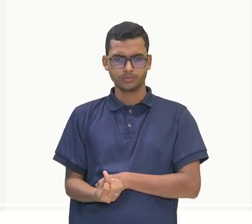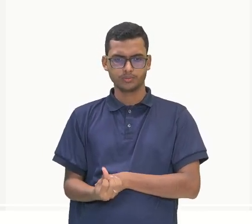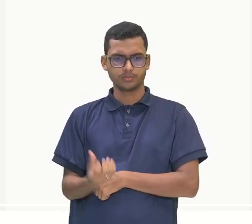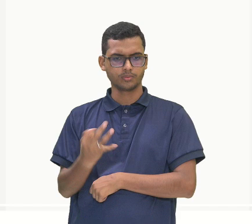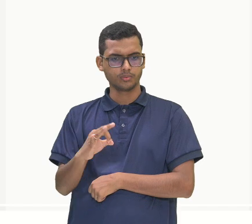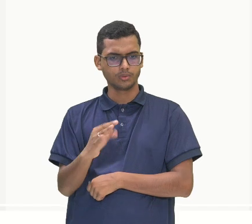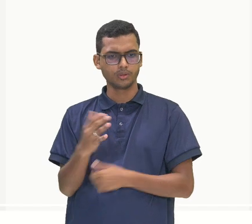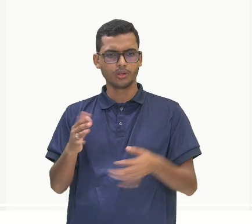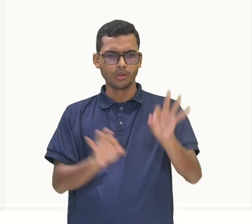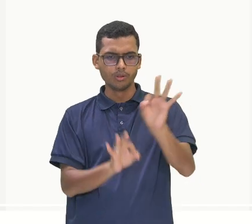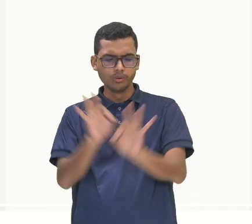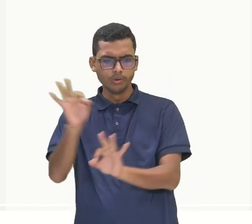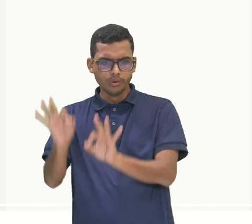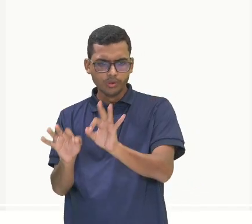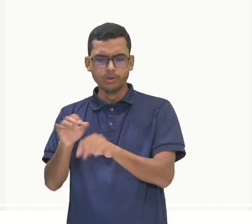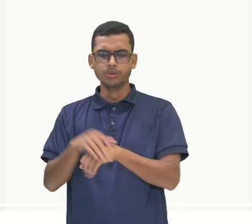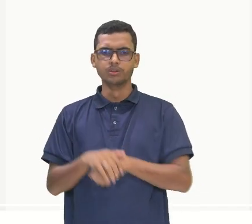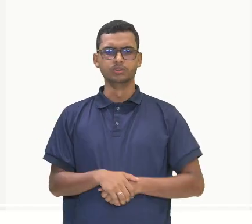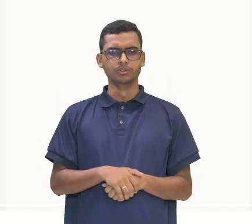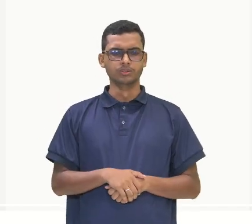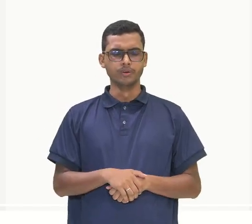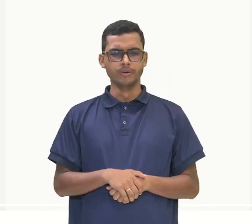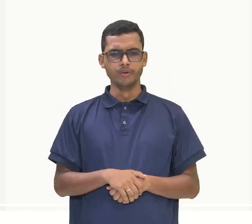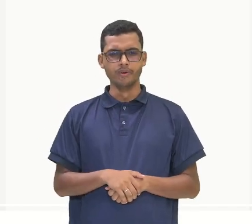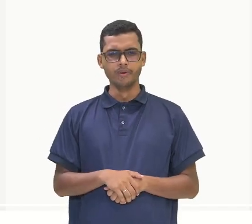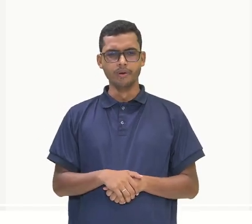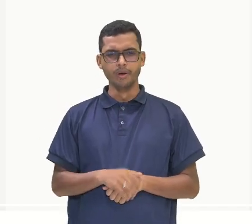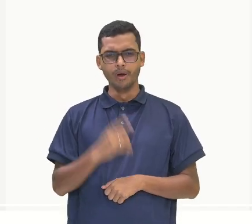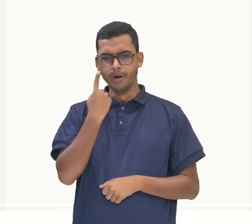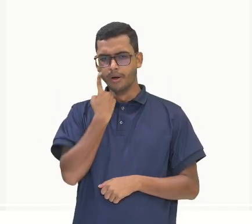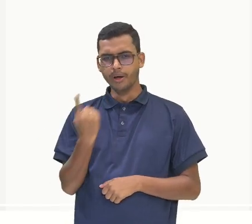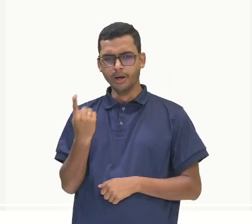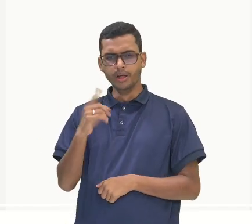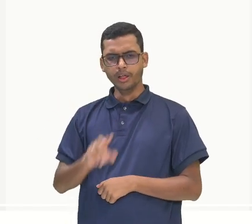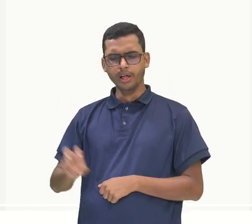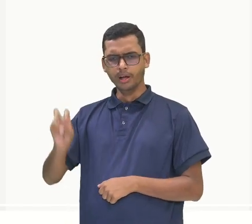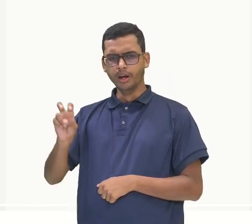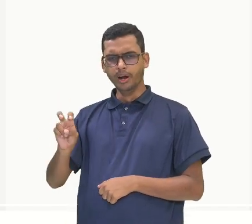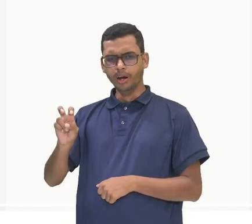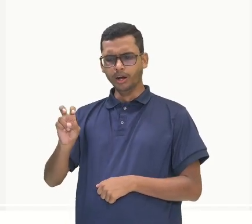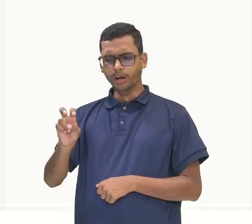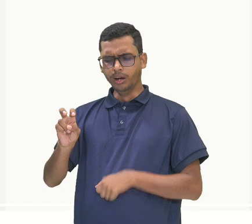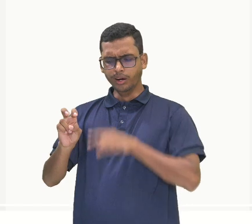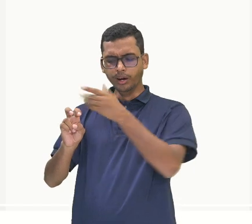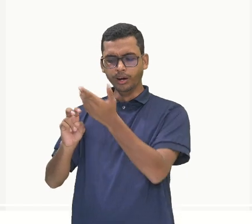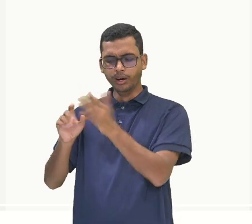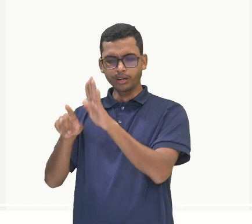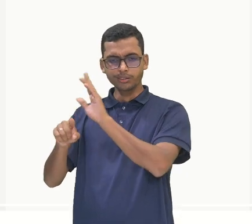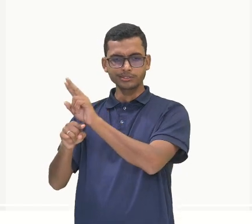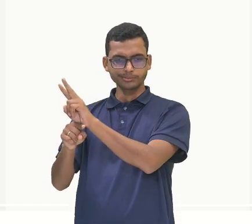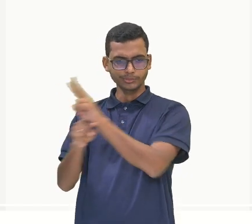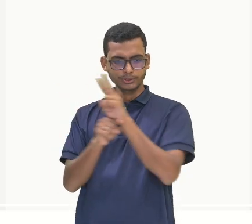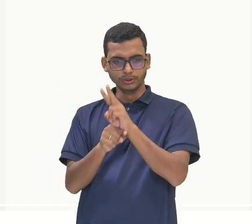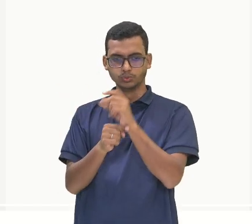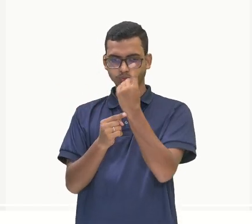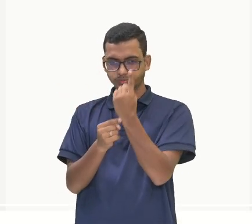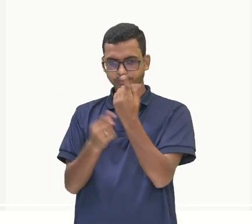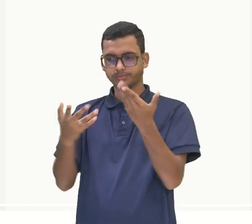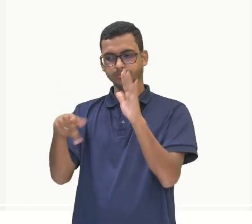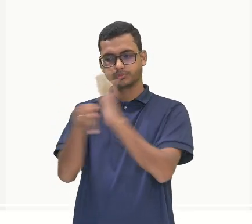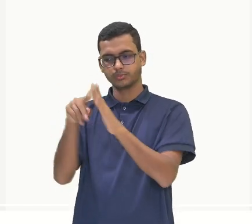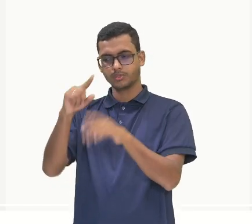14. 14 menos 5 vai ser 9. 5 menos